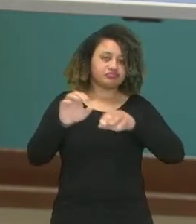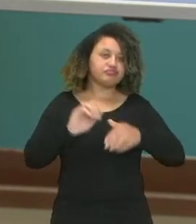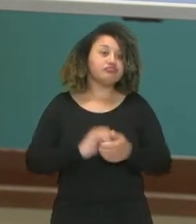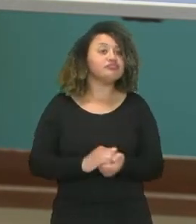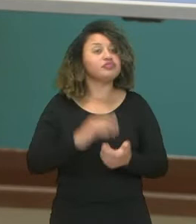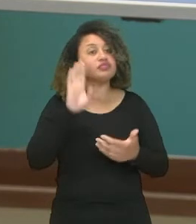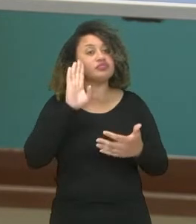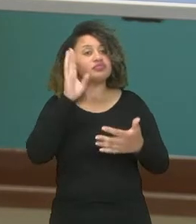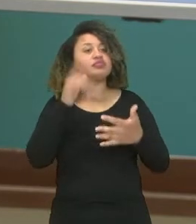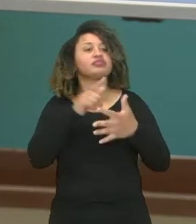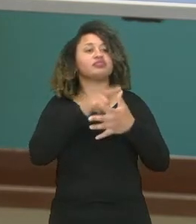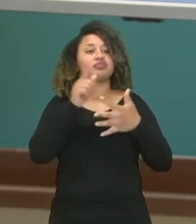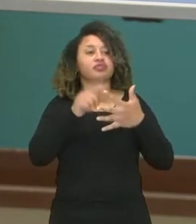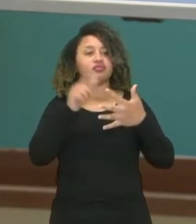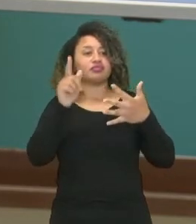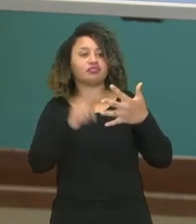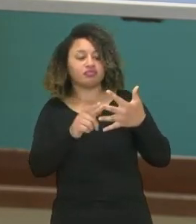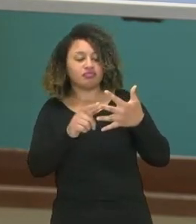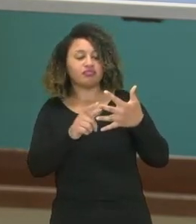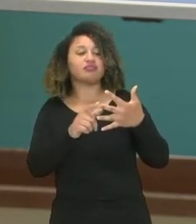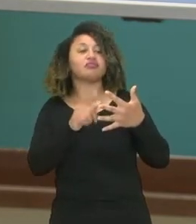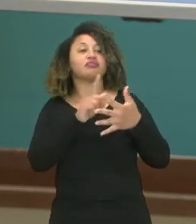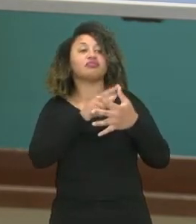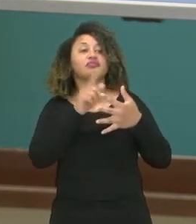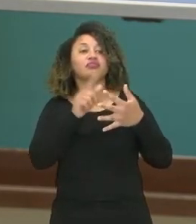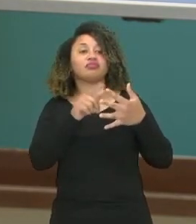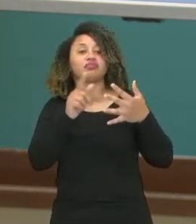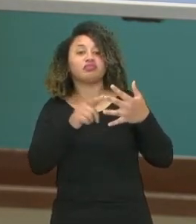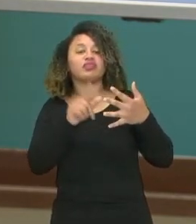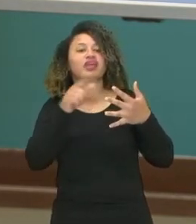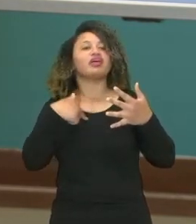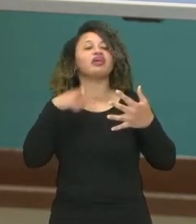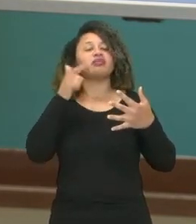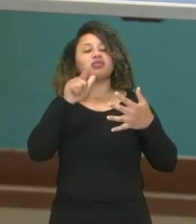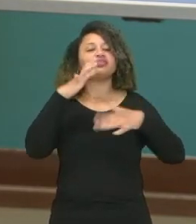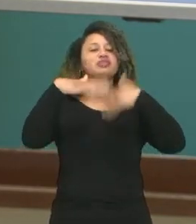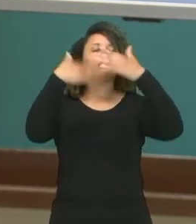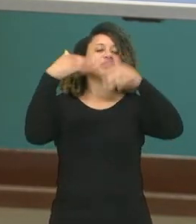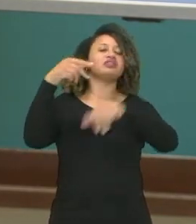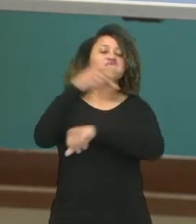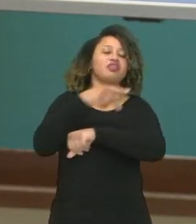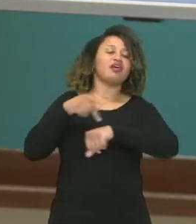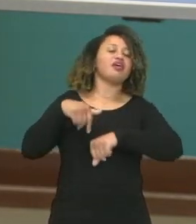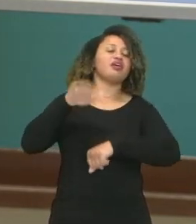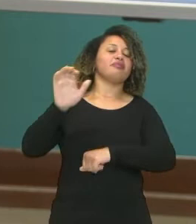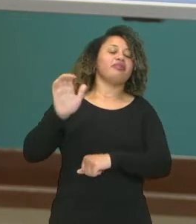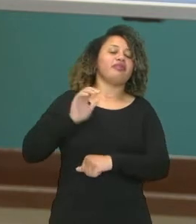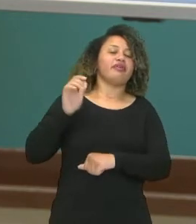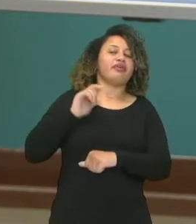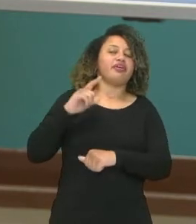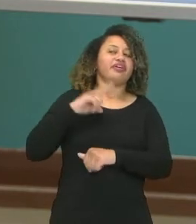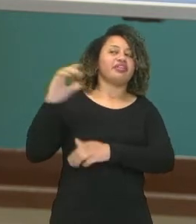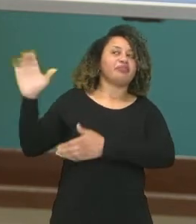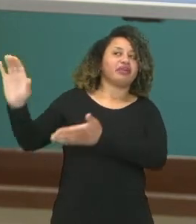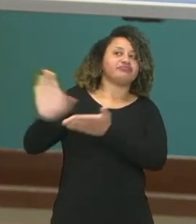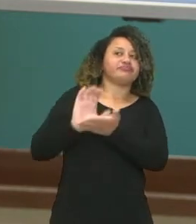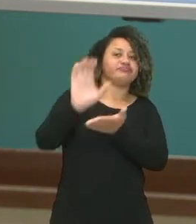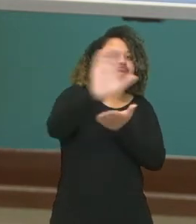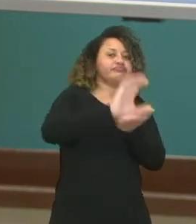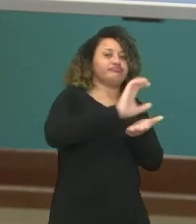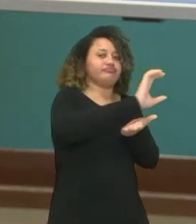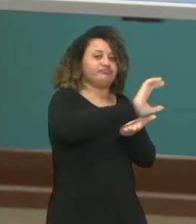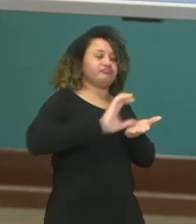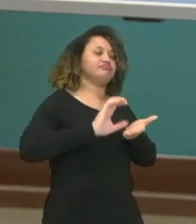energia, transporte e indústria, a ideia de desenvolver o país, torná-lo mais rico e atrair investimentos.